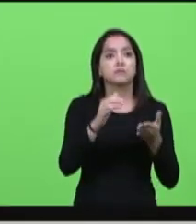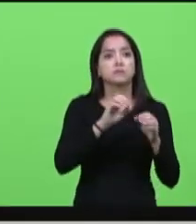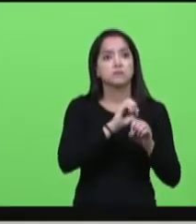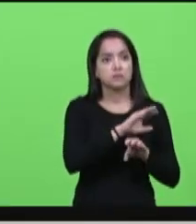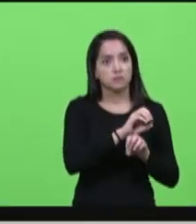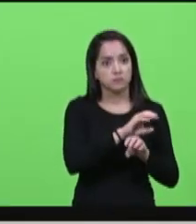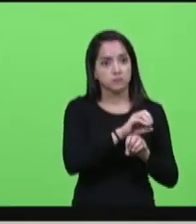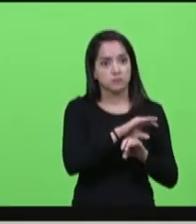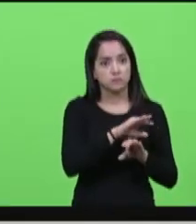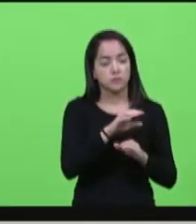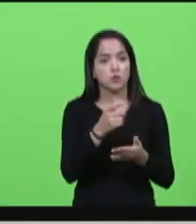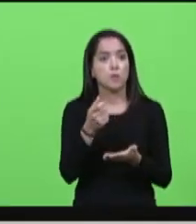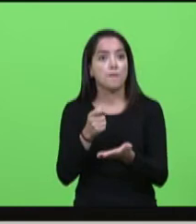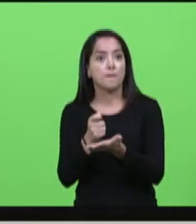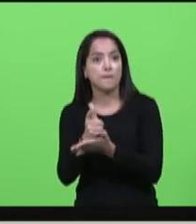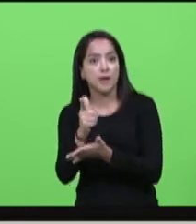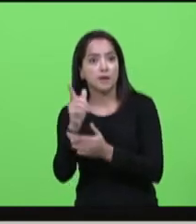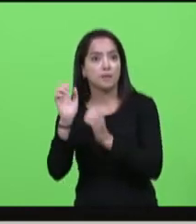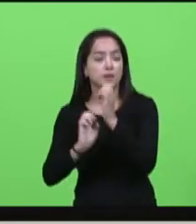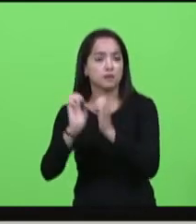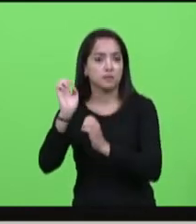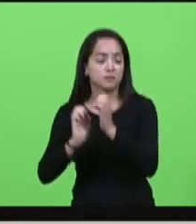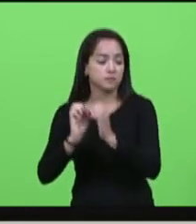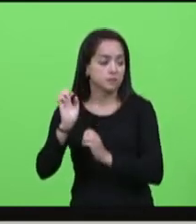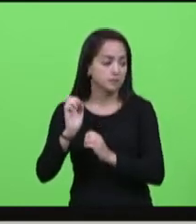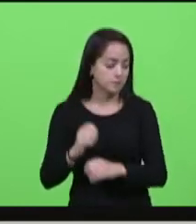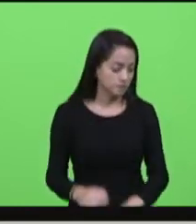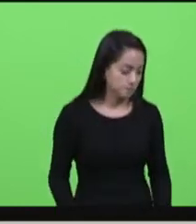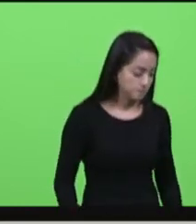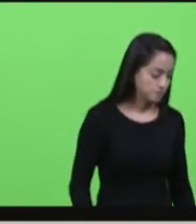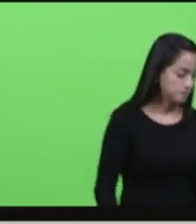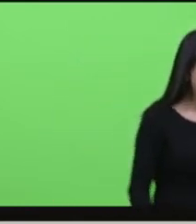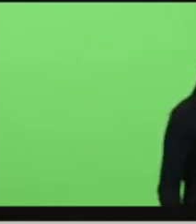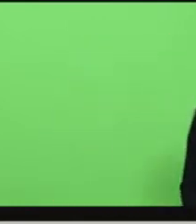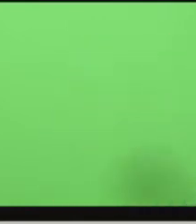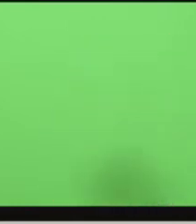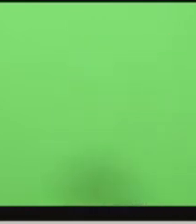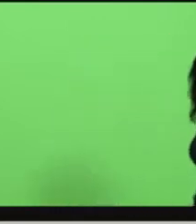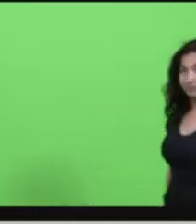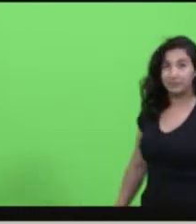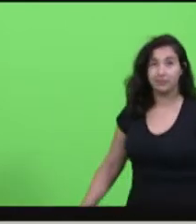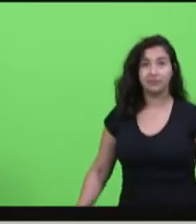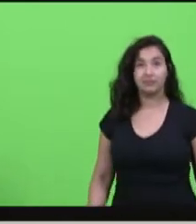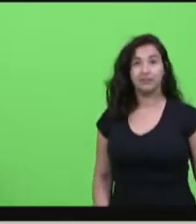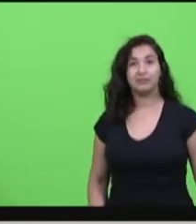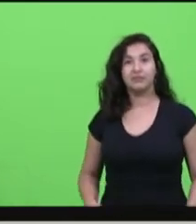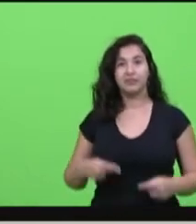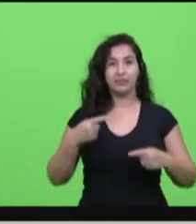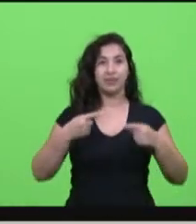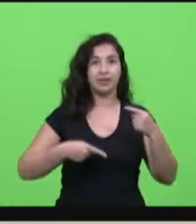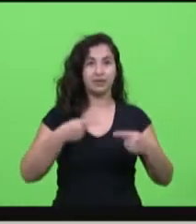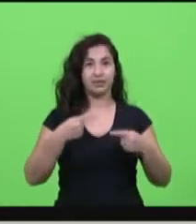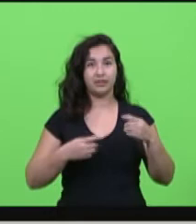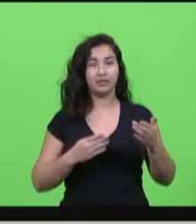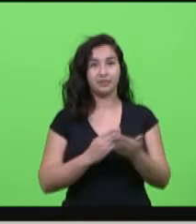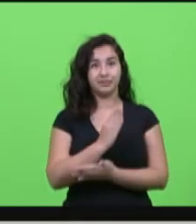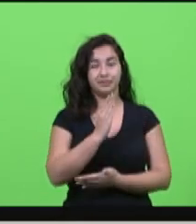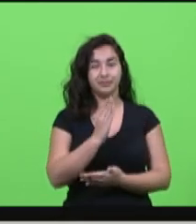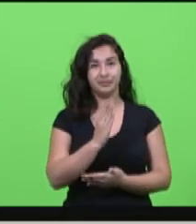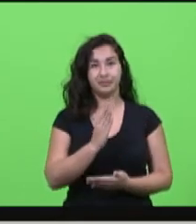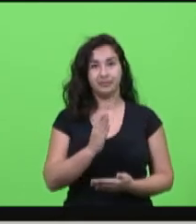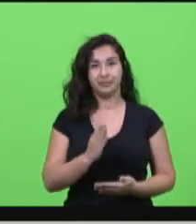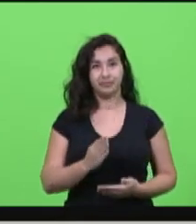pagamento da empresa NutriPlus Alimentação e Tecnologia Limitada. Discussão, votação. Aprovado o